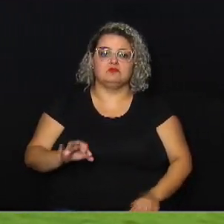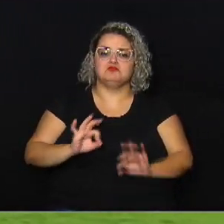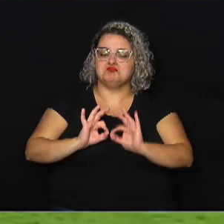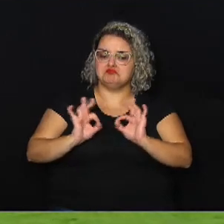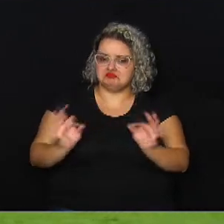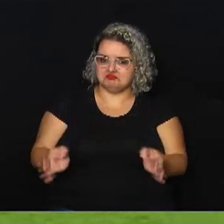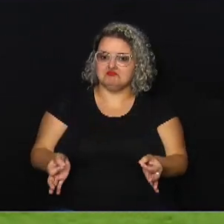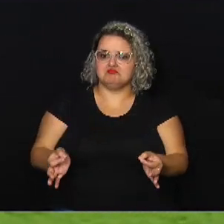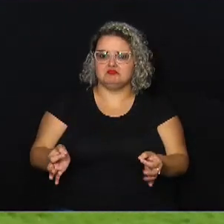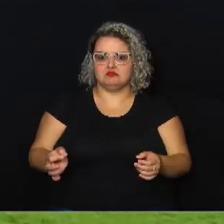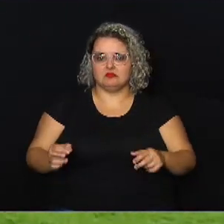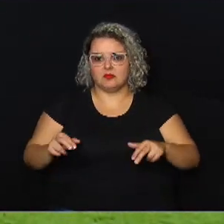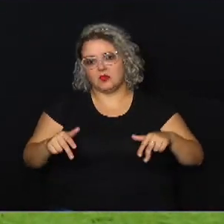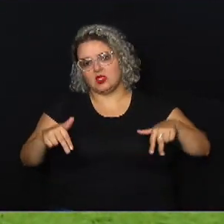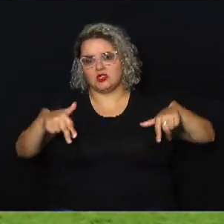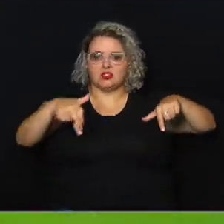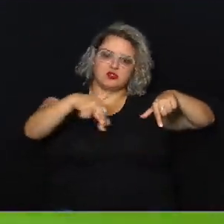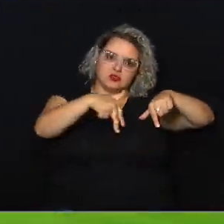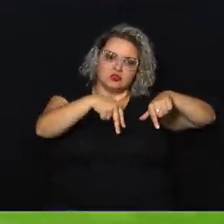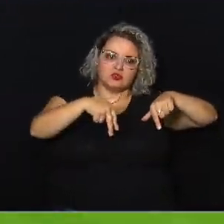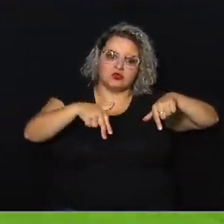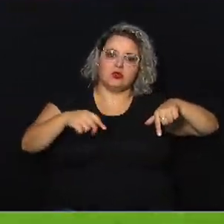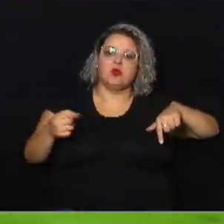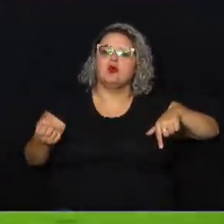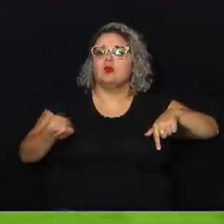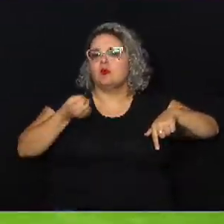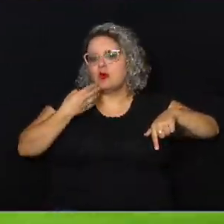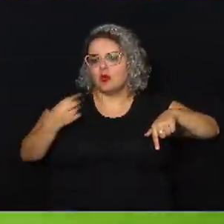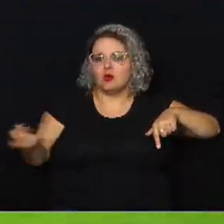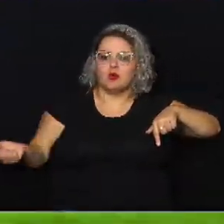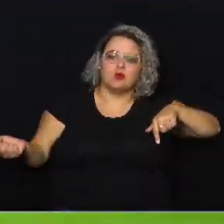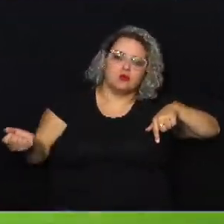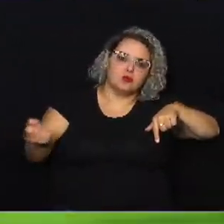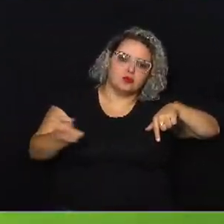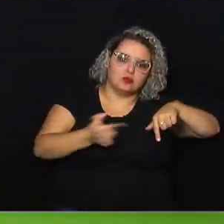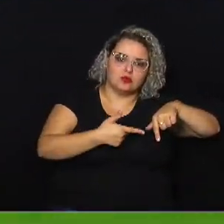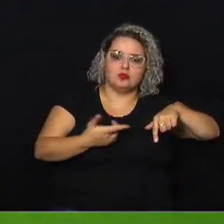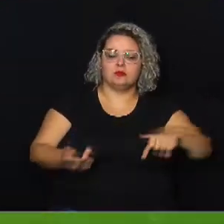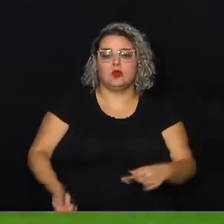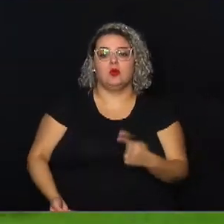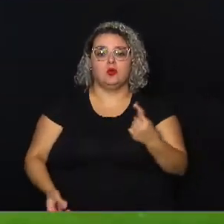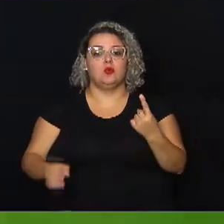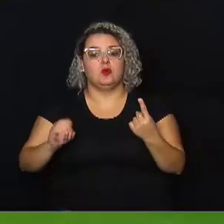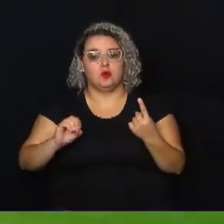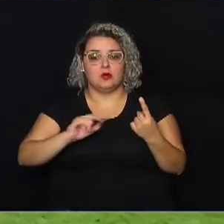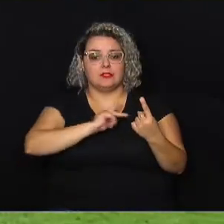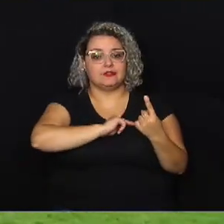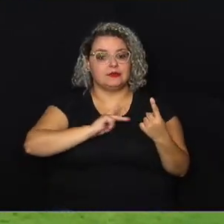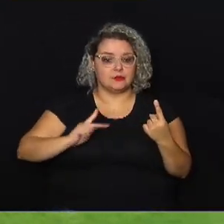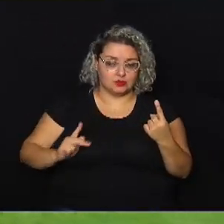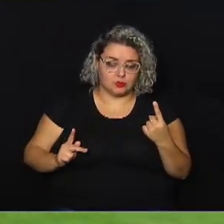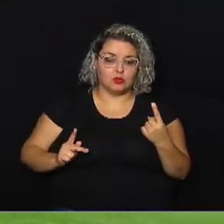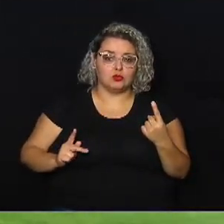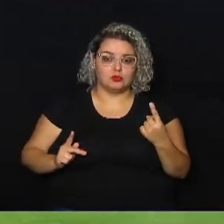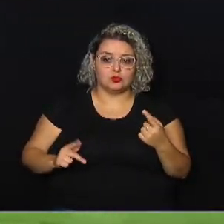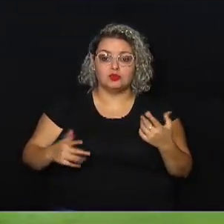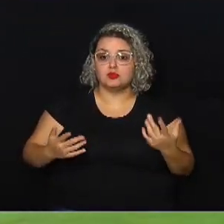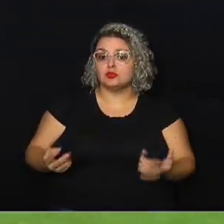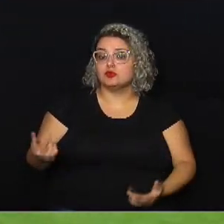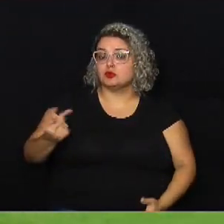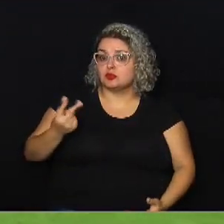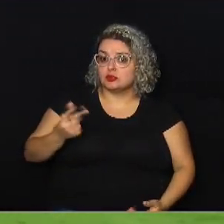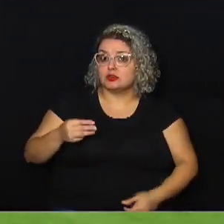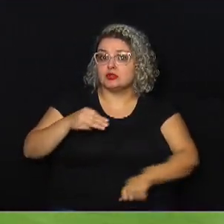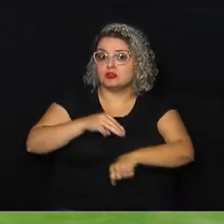cabeceou encobrindo o goleirão. Belo gol do jovem jogador, 1-0 Ponte. No segundo tempo,